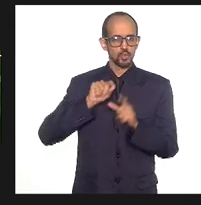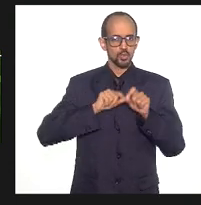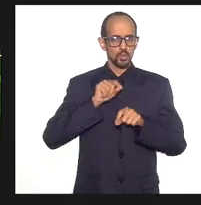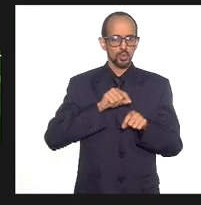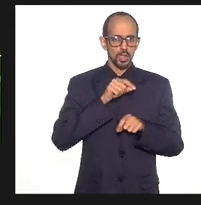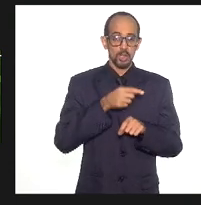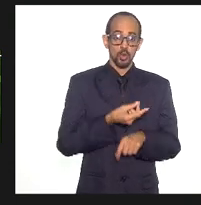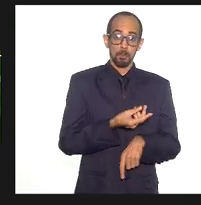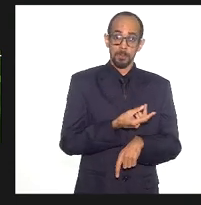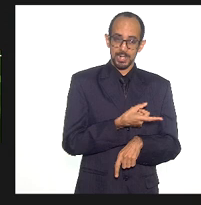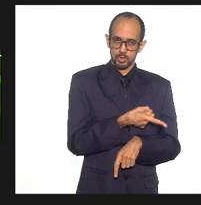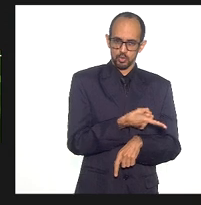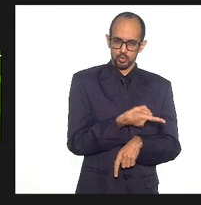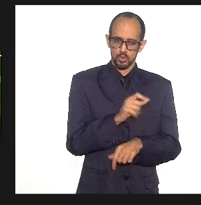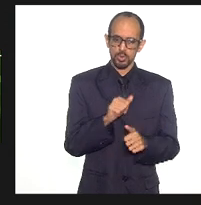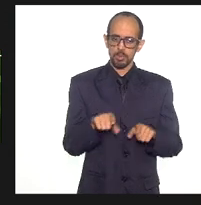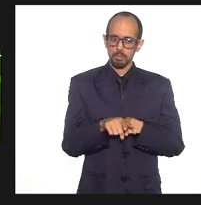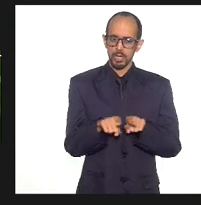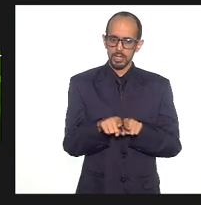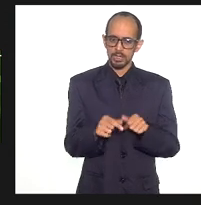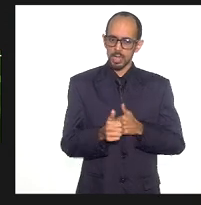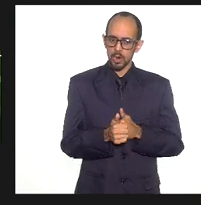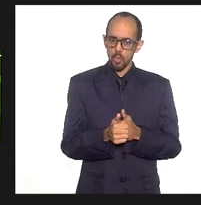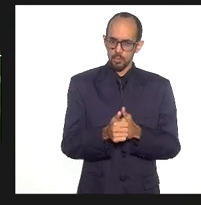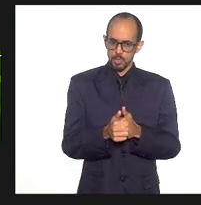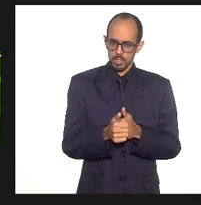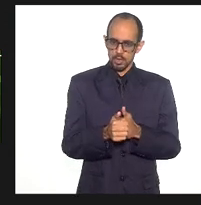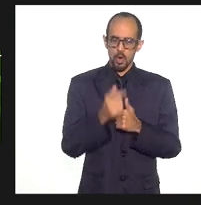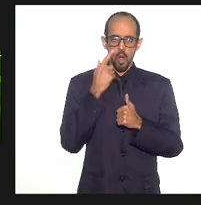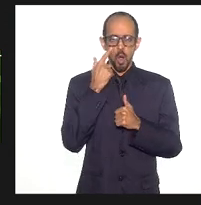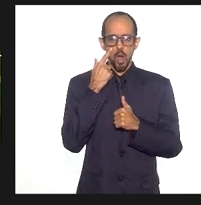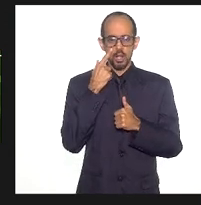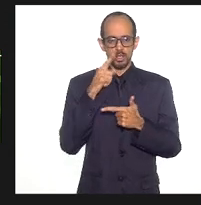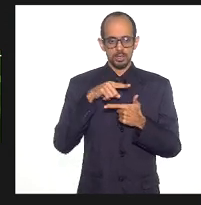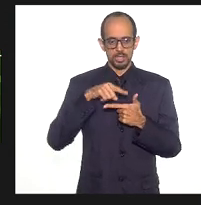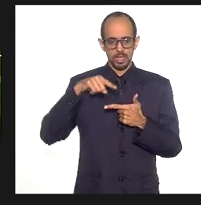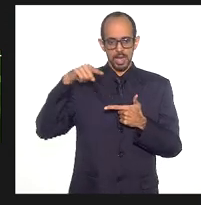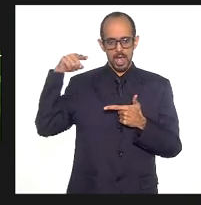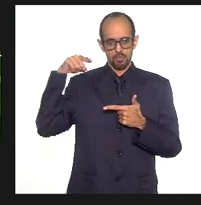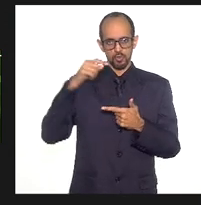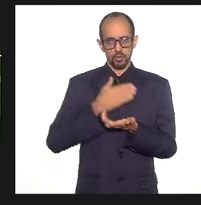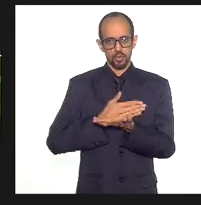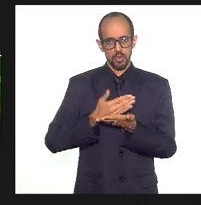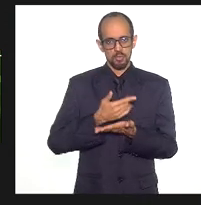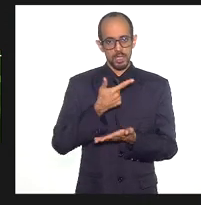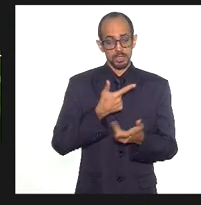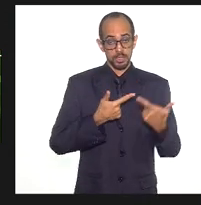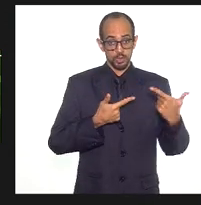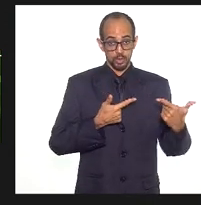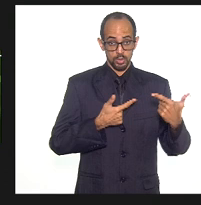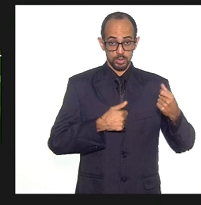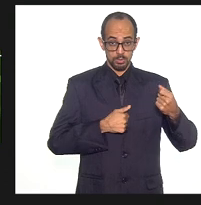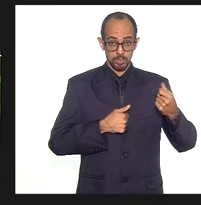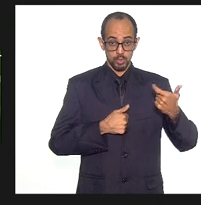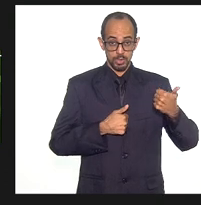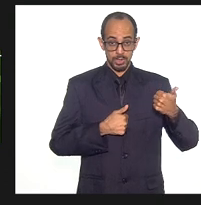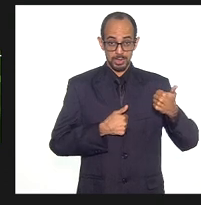da produção. Notem por esse gráfico histórico que vem de 2010 a 2020, quarto